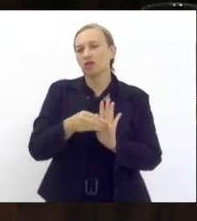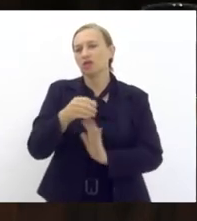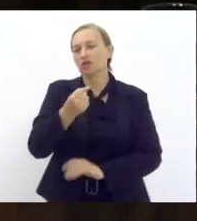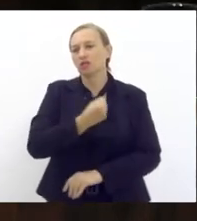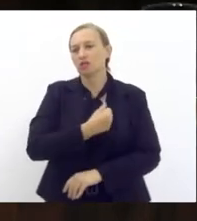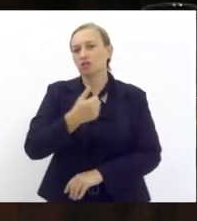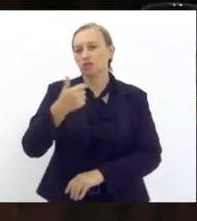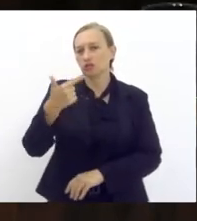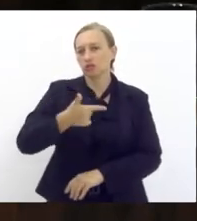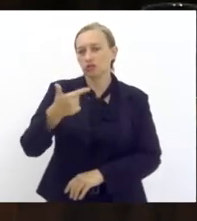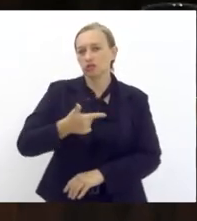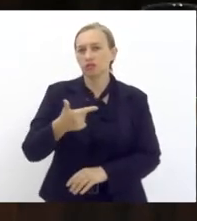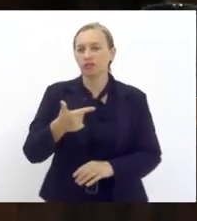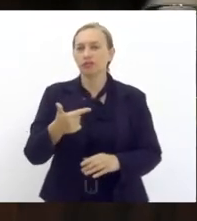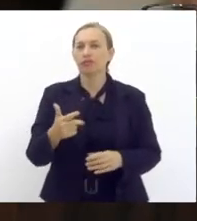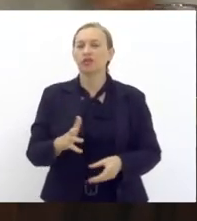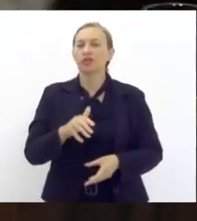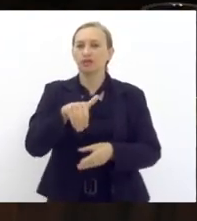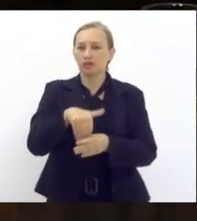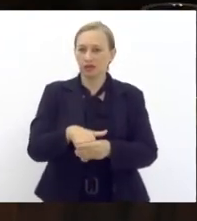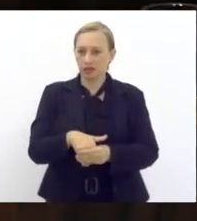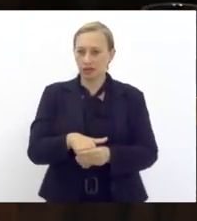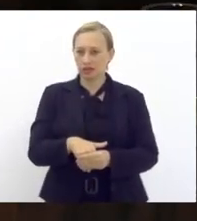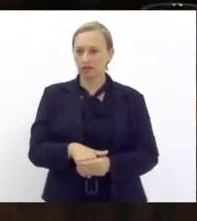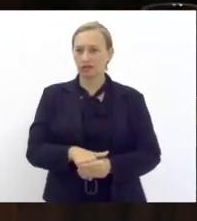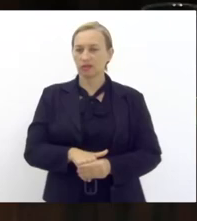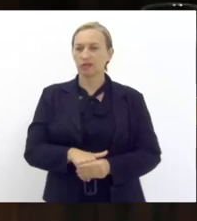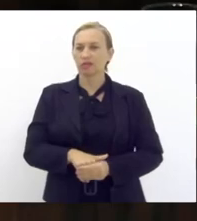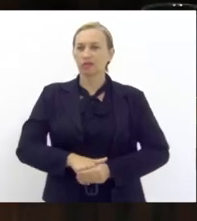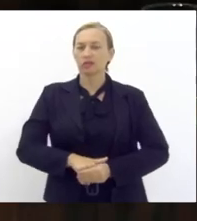Em votação,